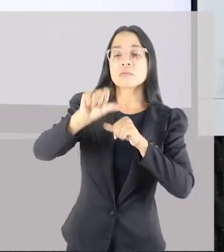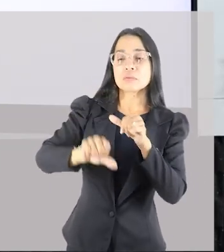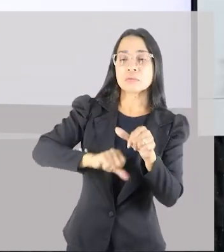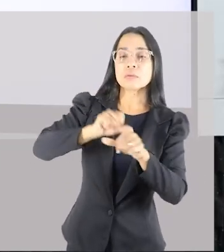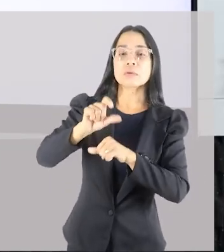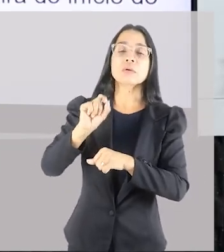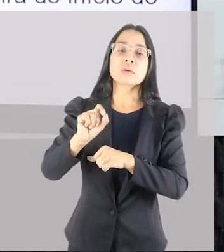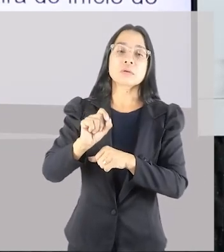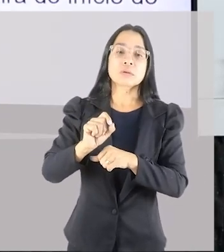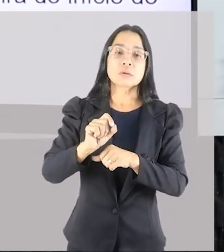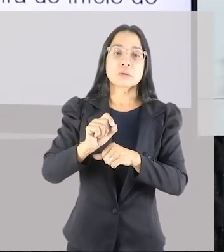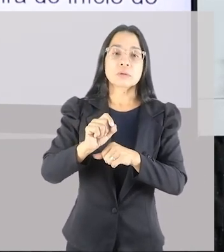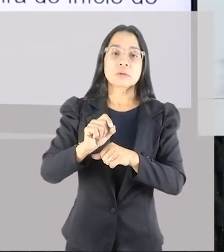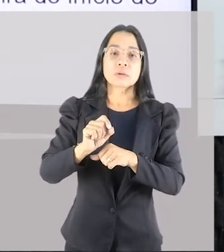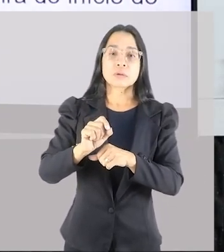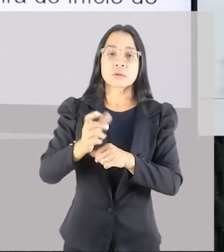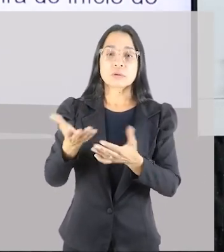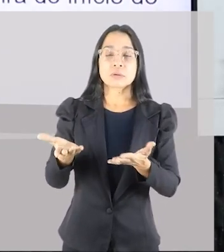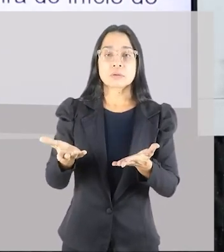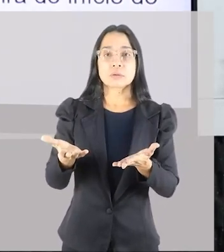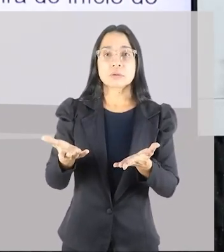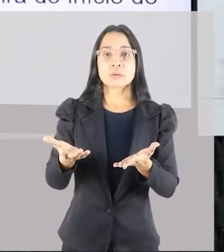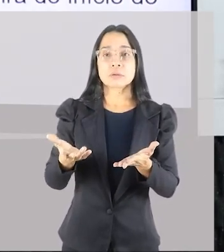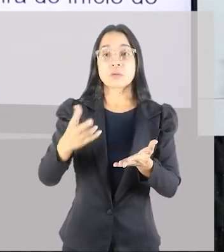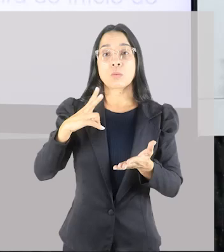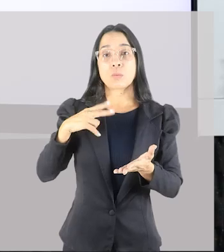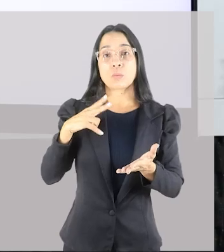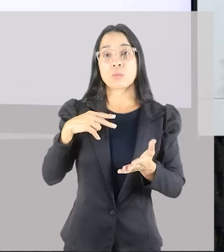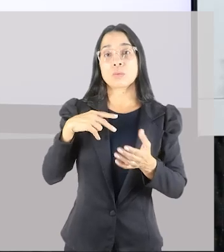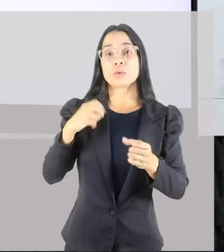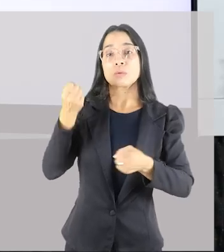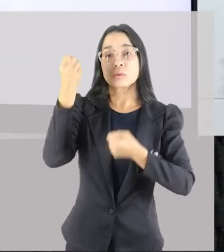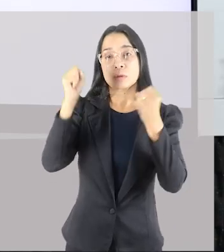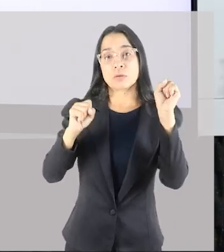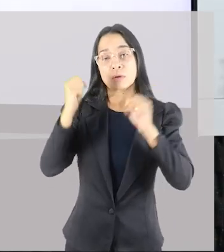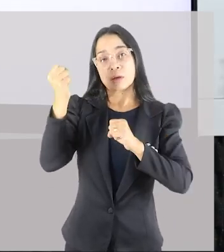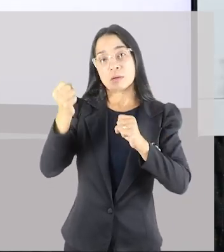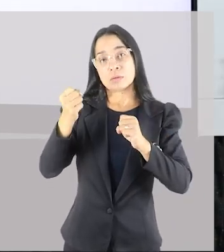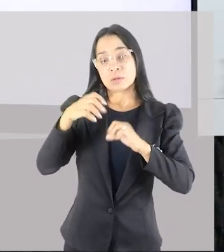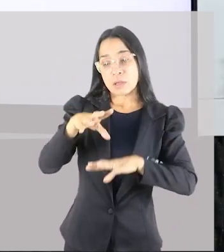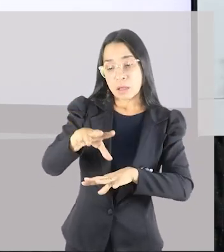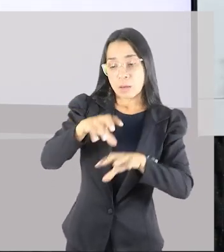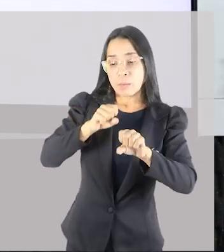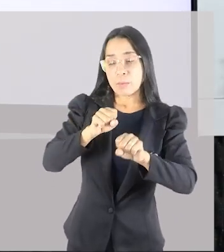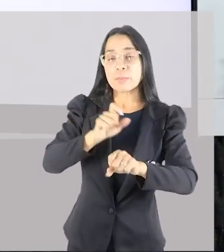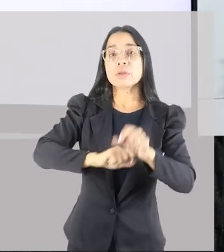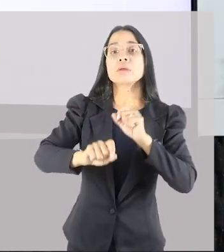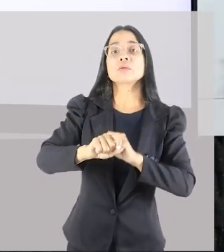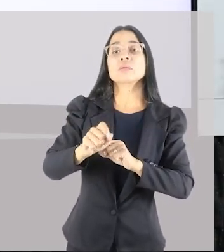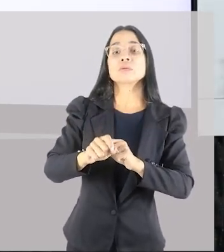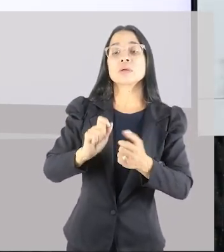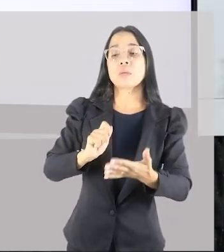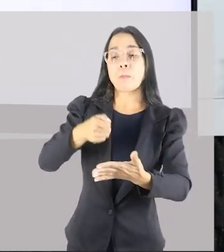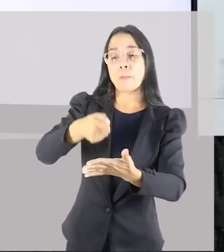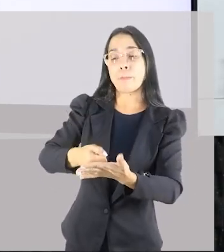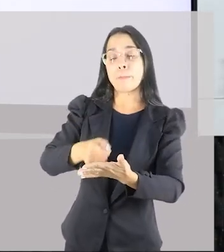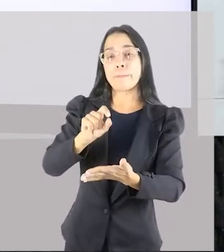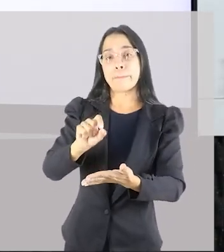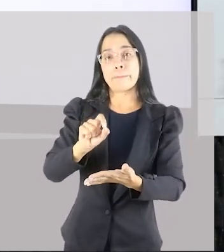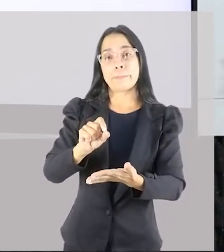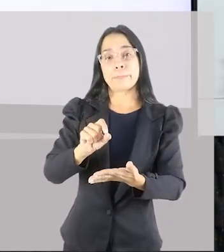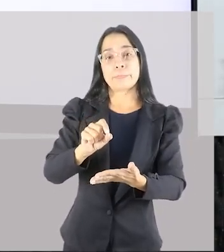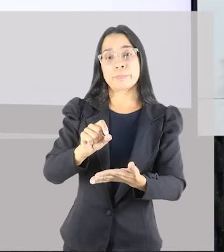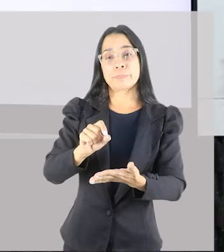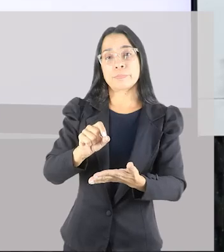que o dono desta fábrica se apropie daquilo que não paga